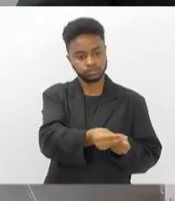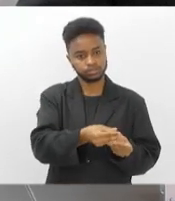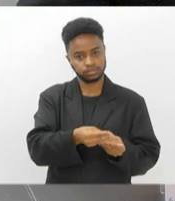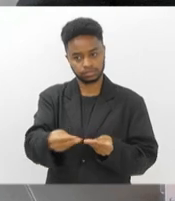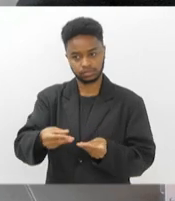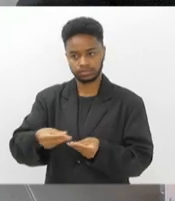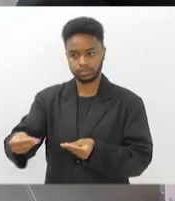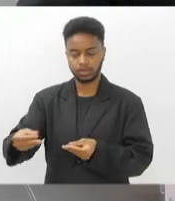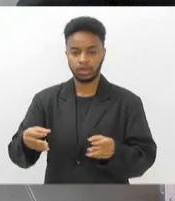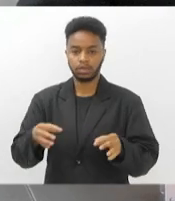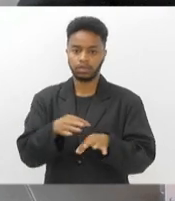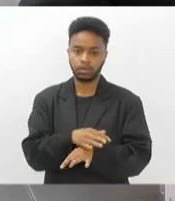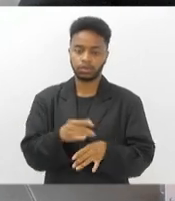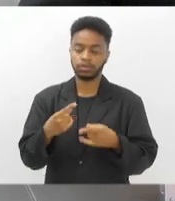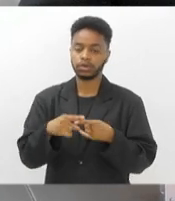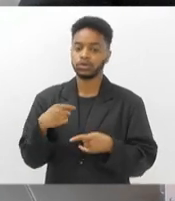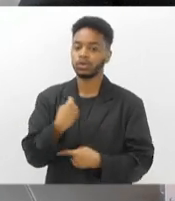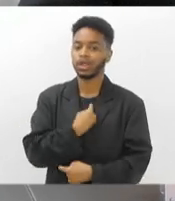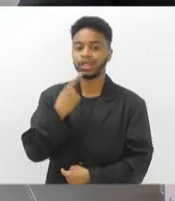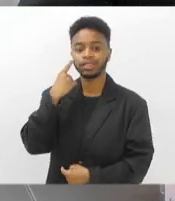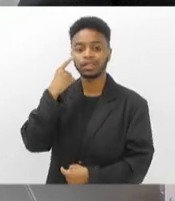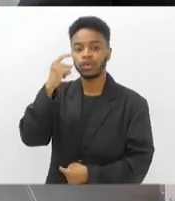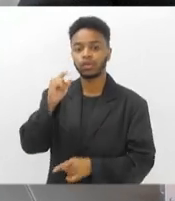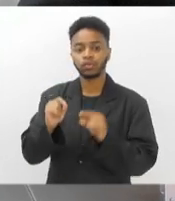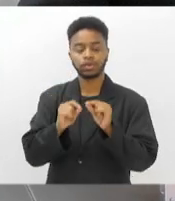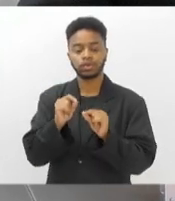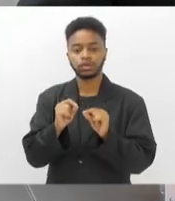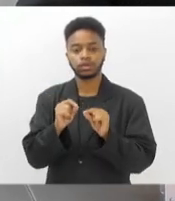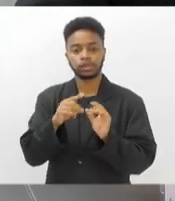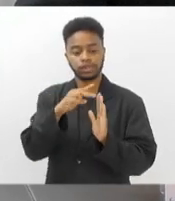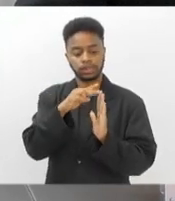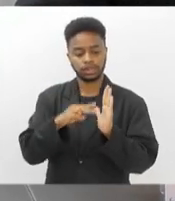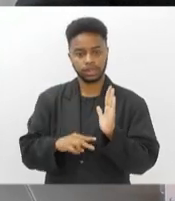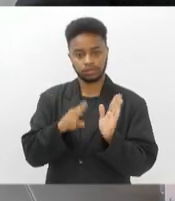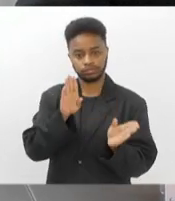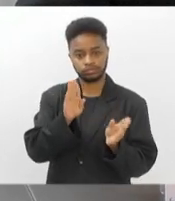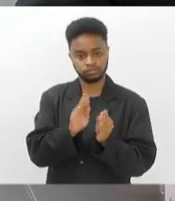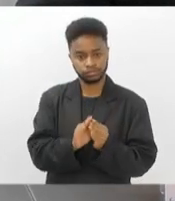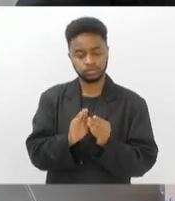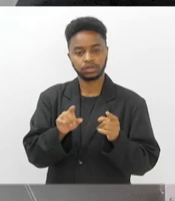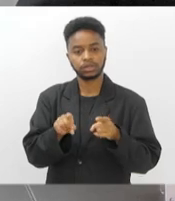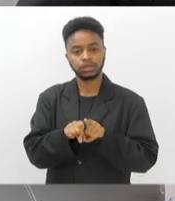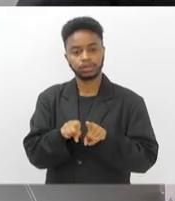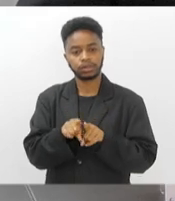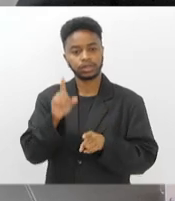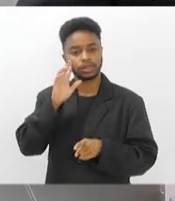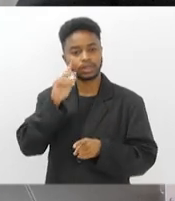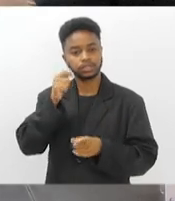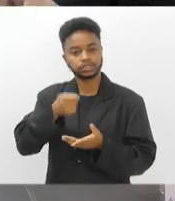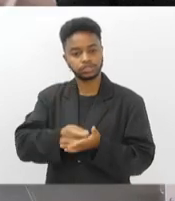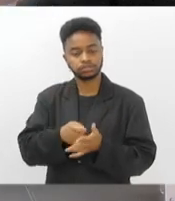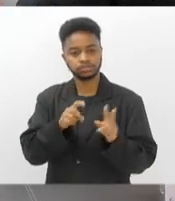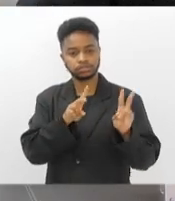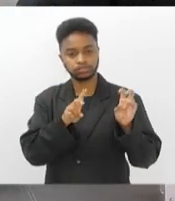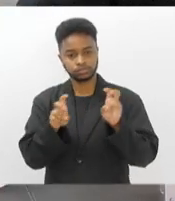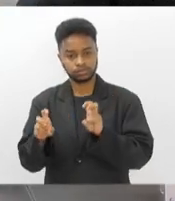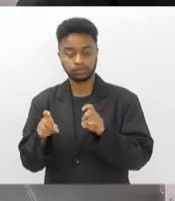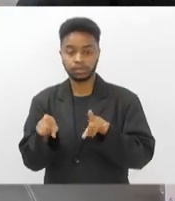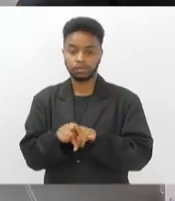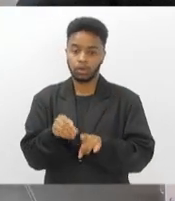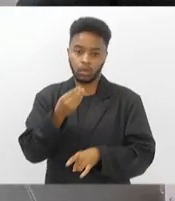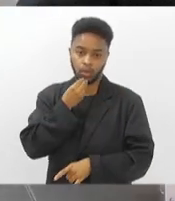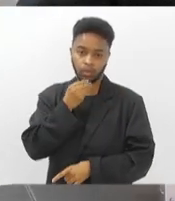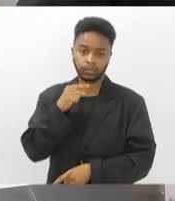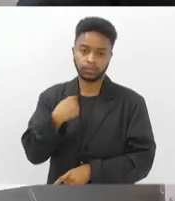que a ideia que nós façamos Uma Breve leitura deliberando também as questões e evidentemente vamos fazer a